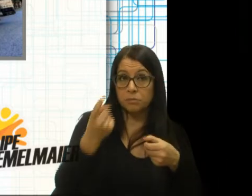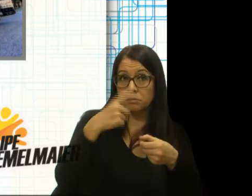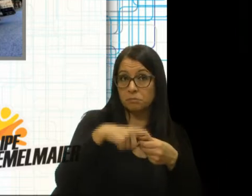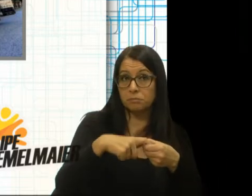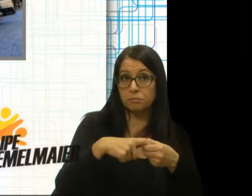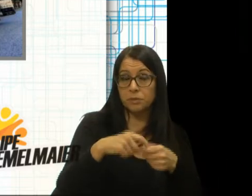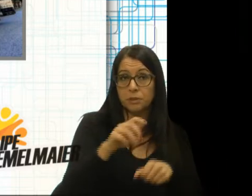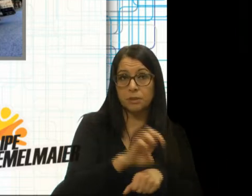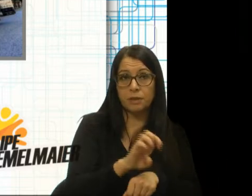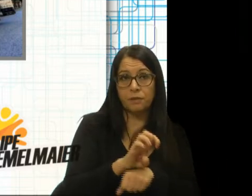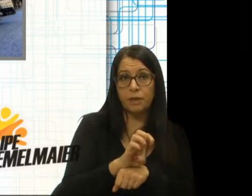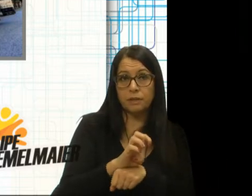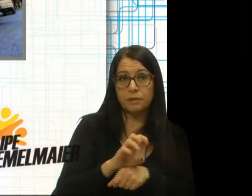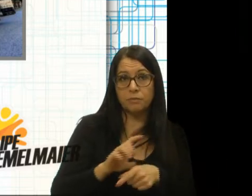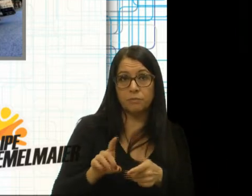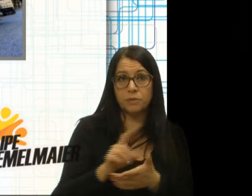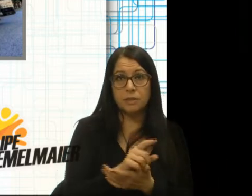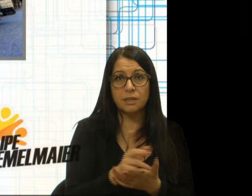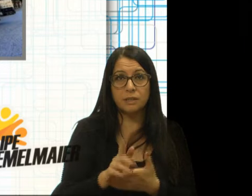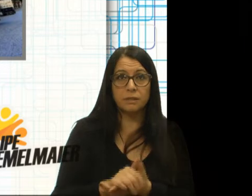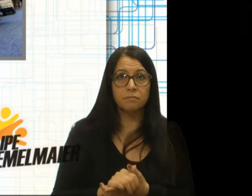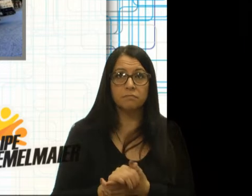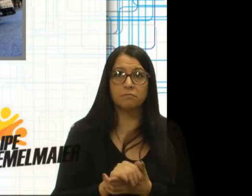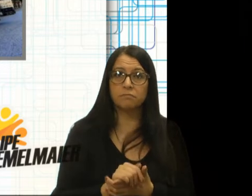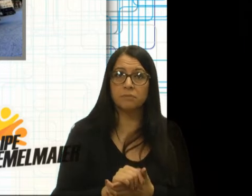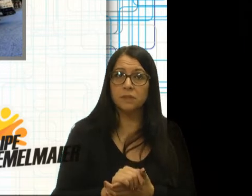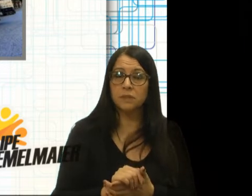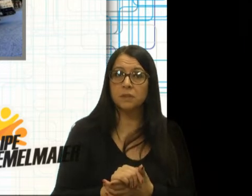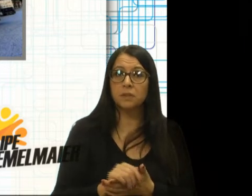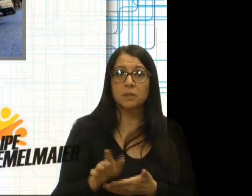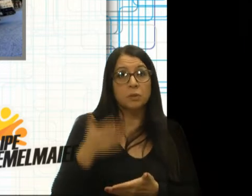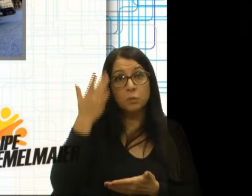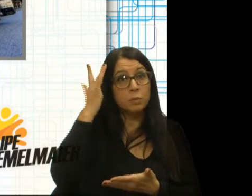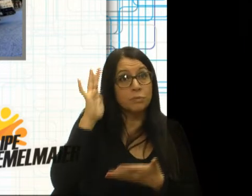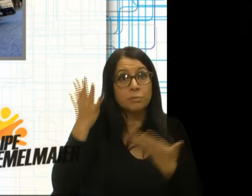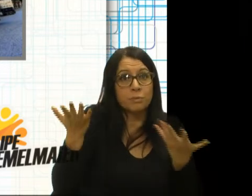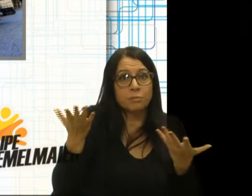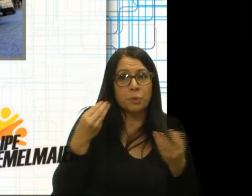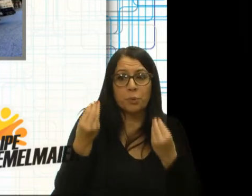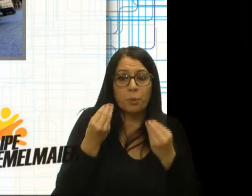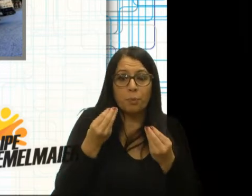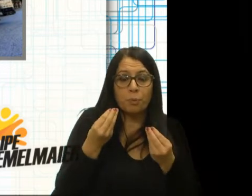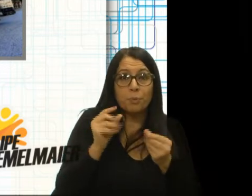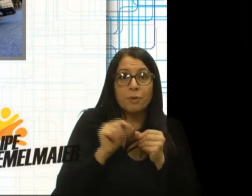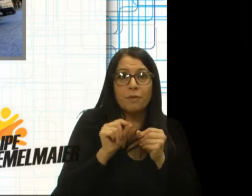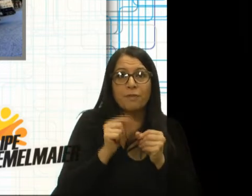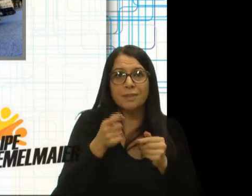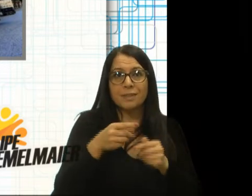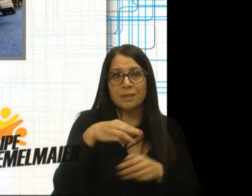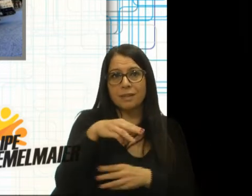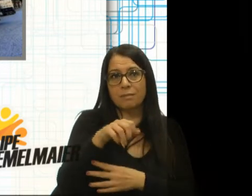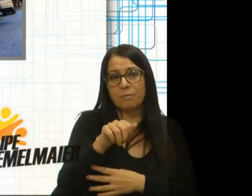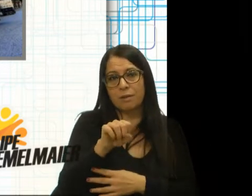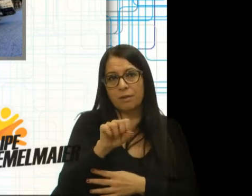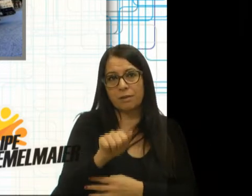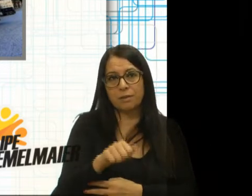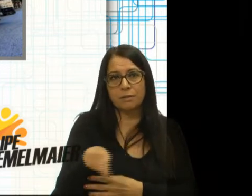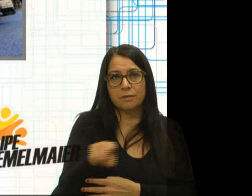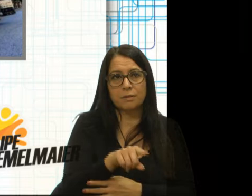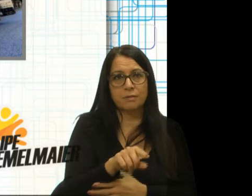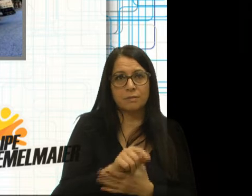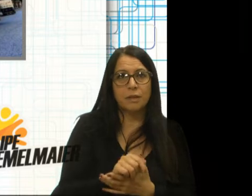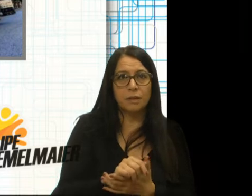ao estado do Rio Grande do Sul, e aí nós não sabemos que destino a Maesa terá se